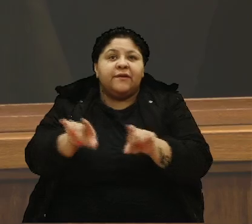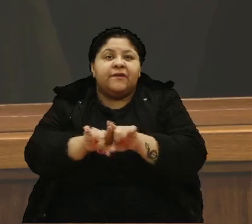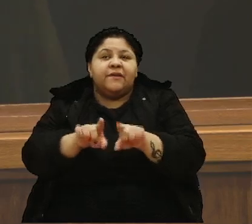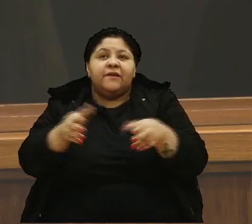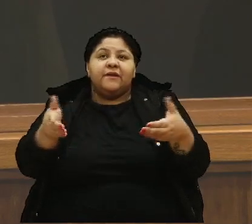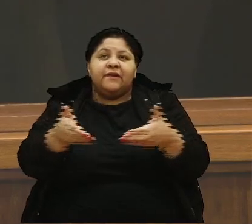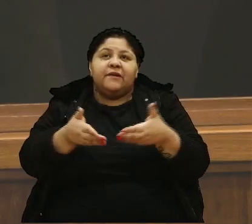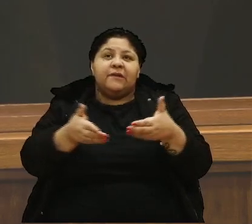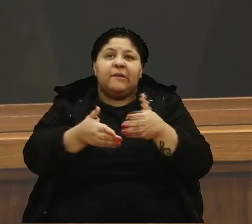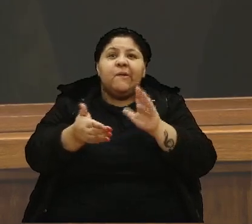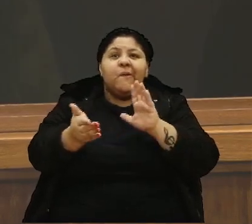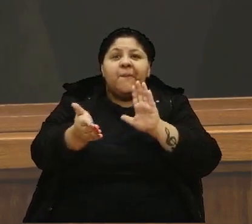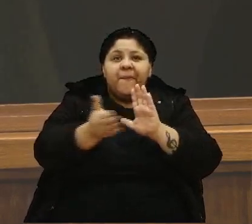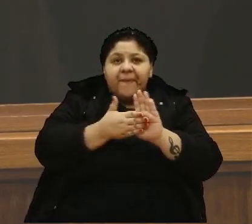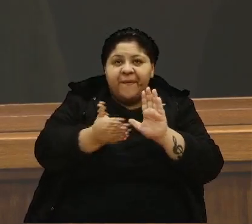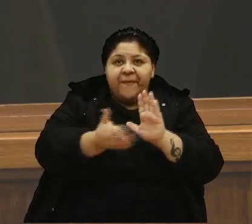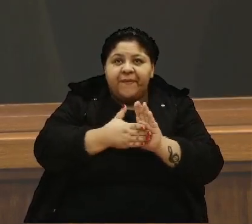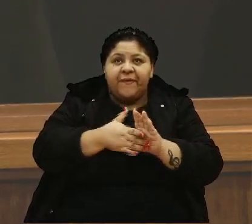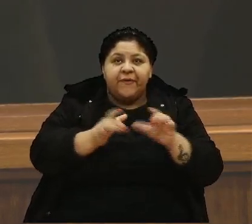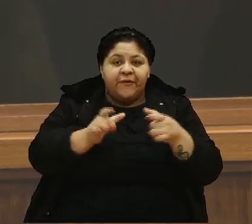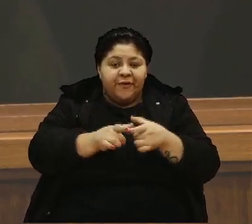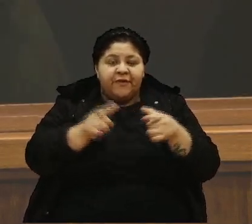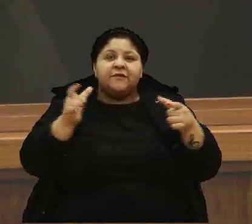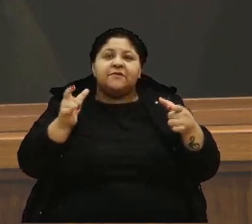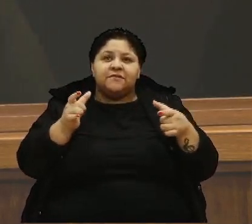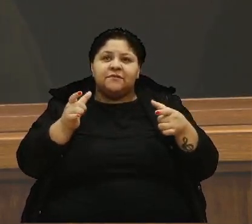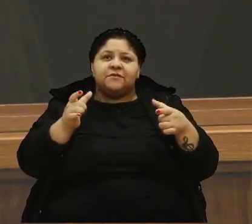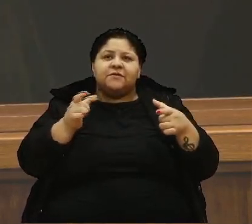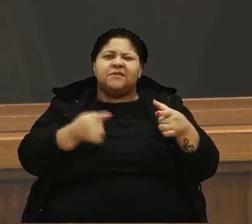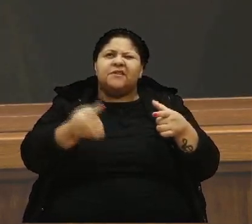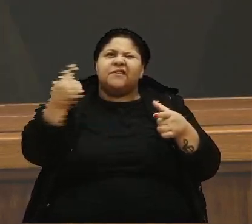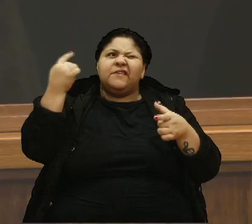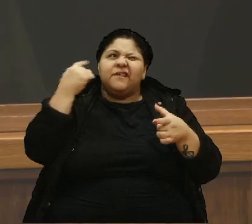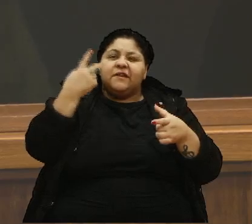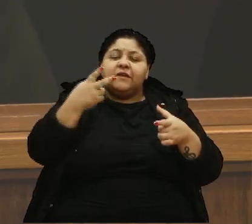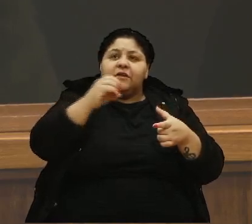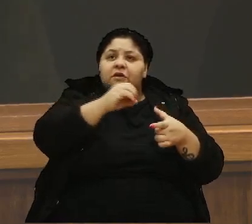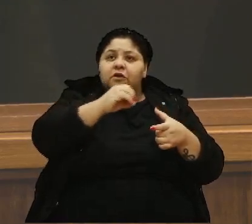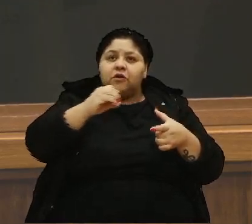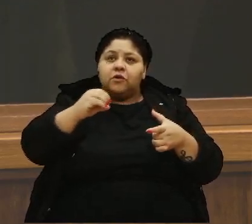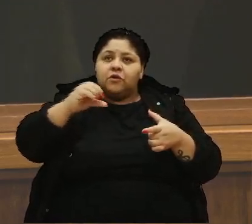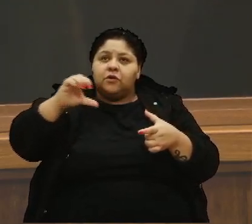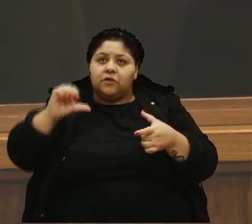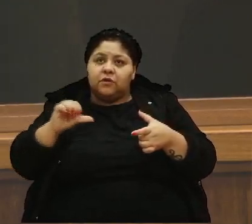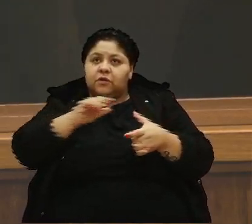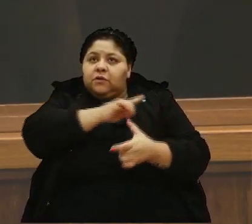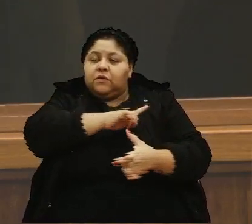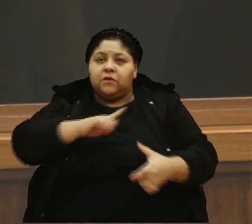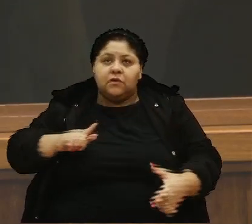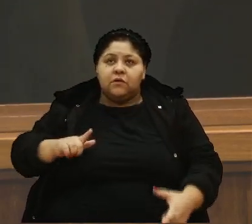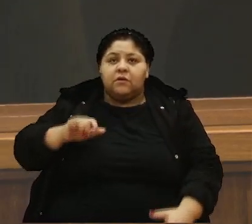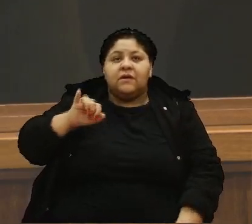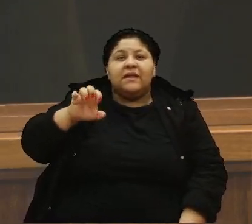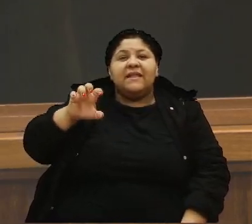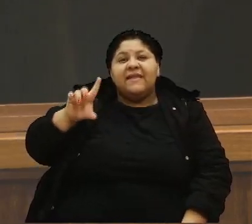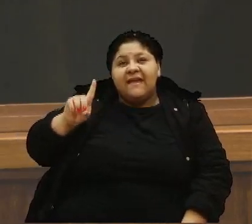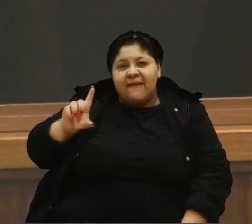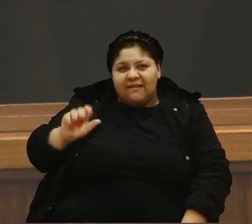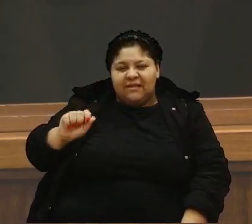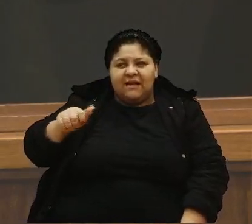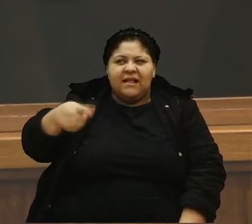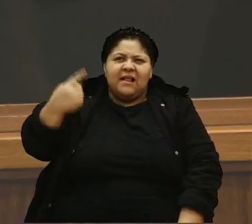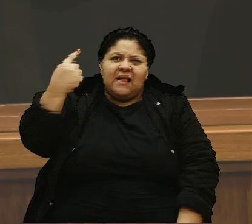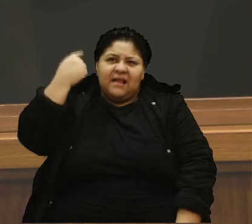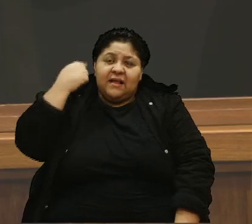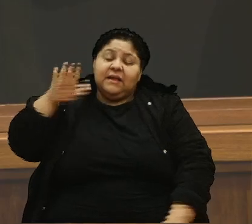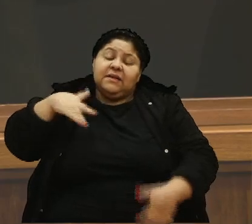está sendo proposto a ampliação dele, foi lá de 2009 pela governadora Ieda à época. Então, é